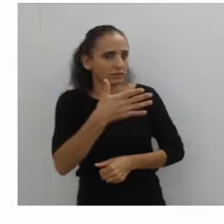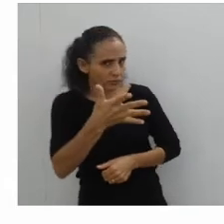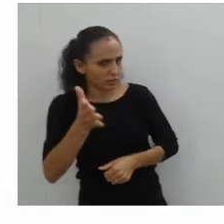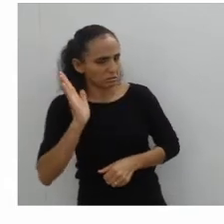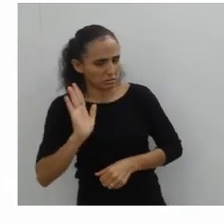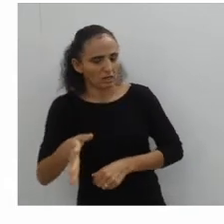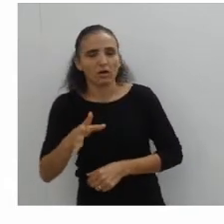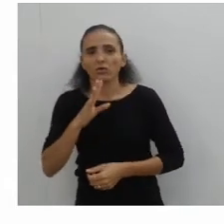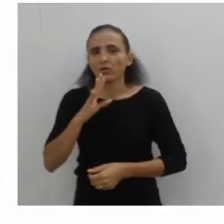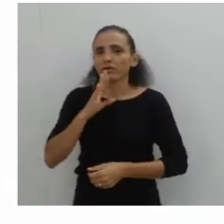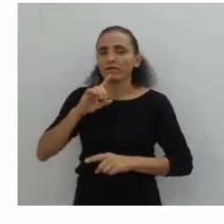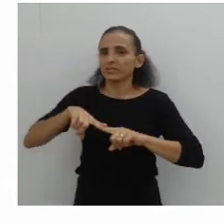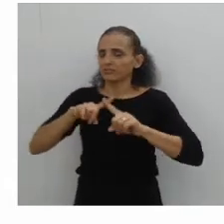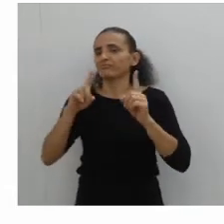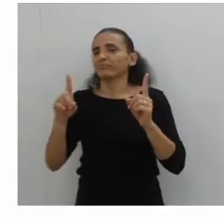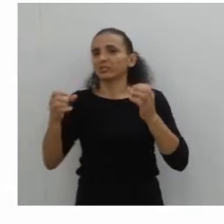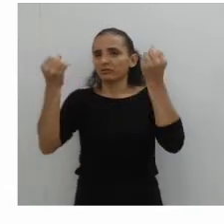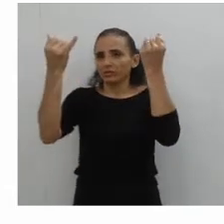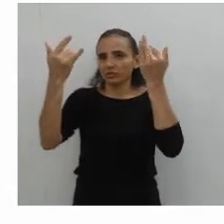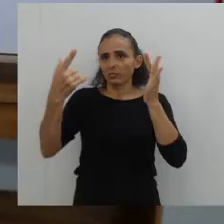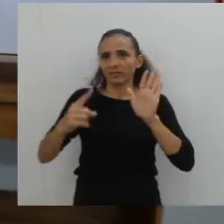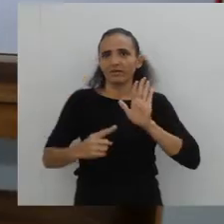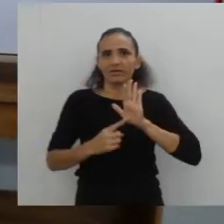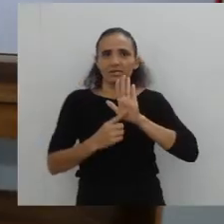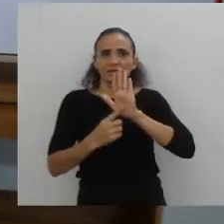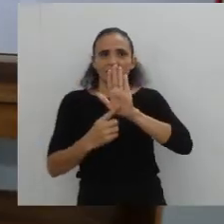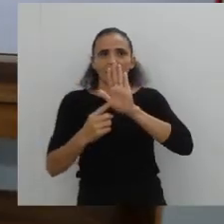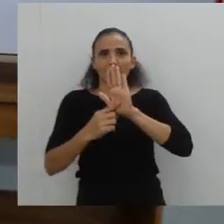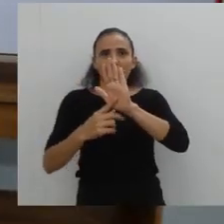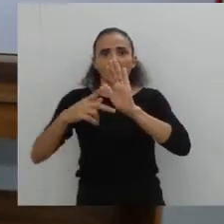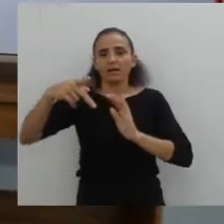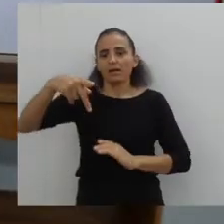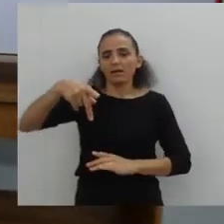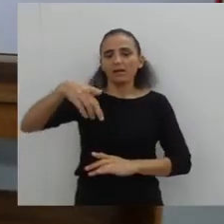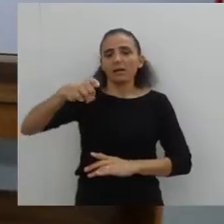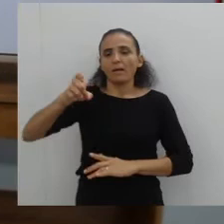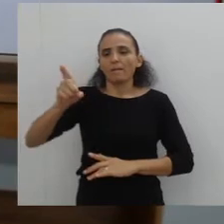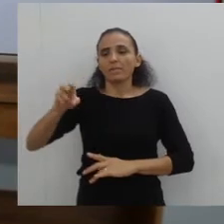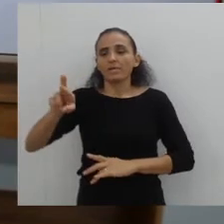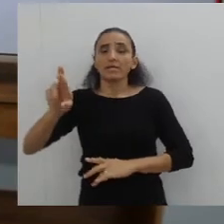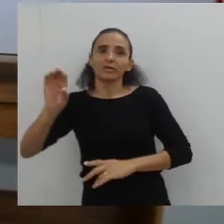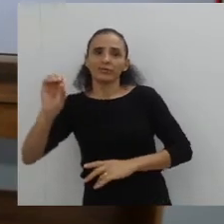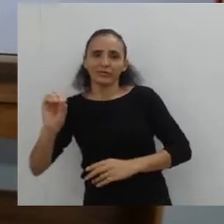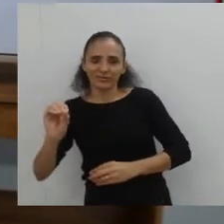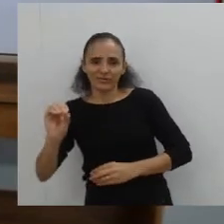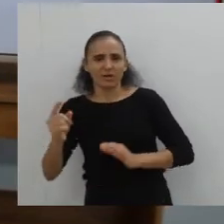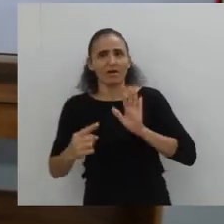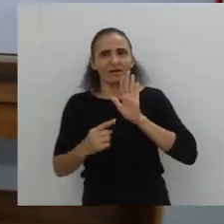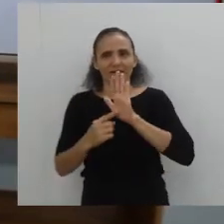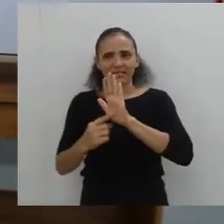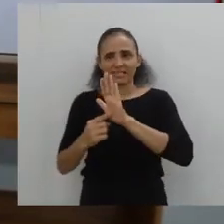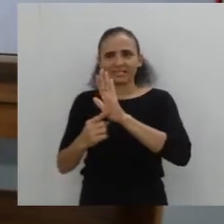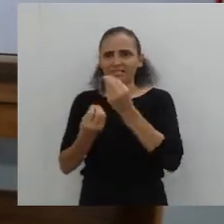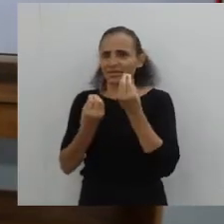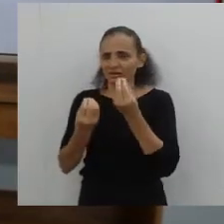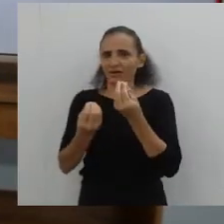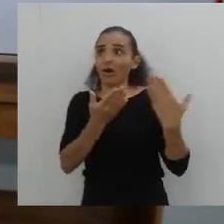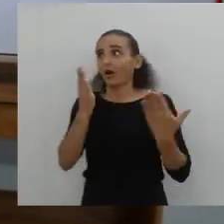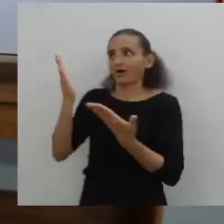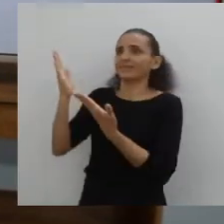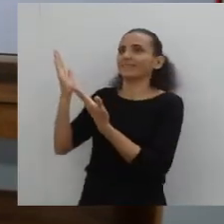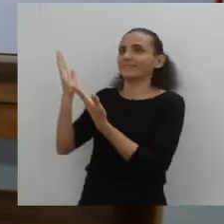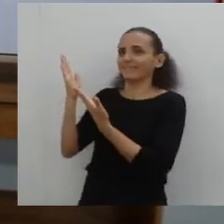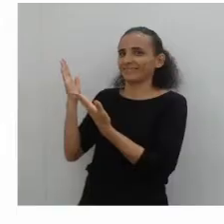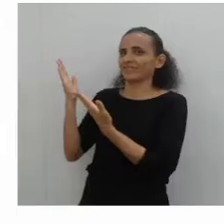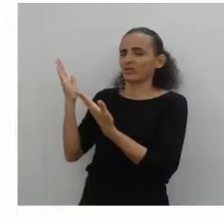conhece, mas eu vou colocar aqui na tela. Esse cara se chama Pedro Cardoso. Esse cara que tá vai aparecer agora, na